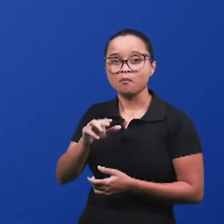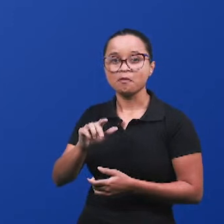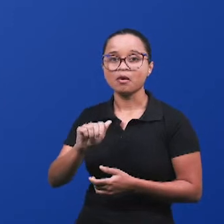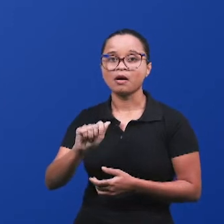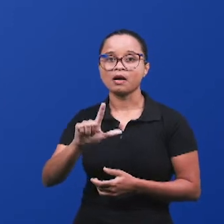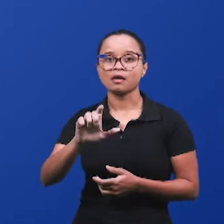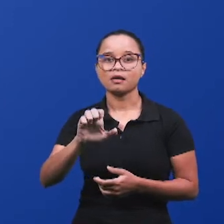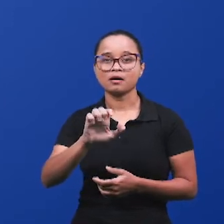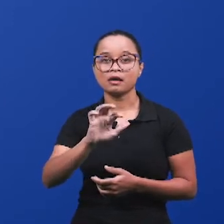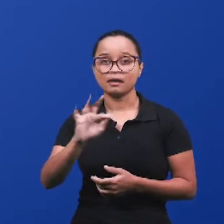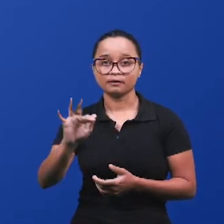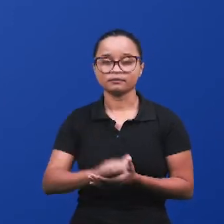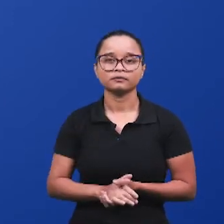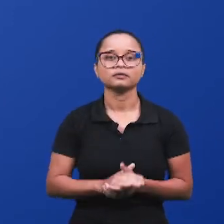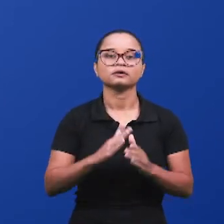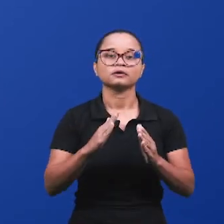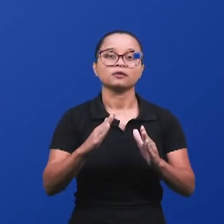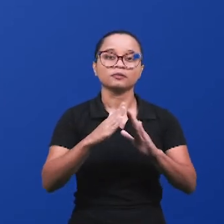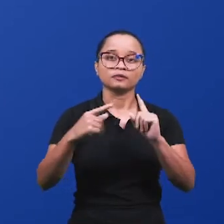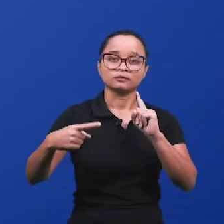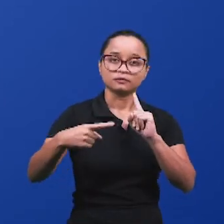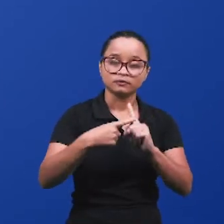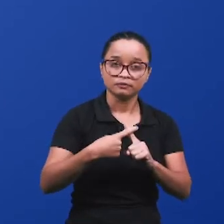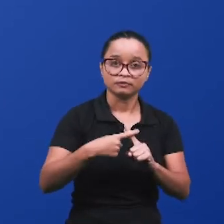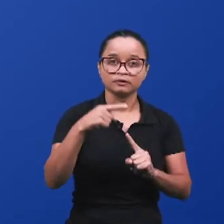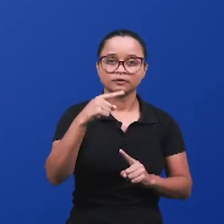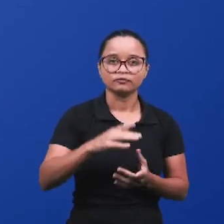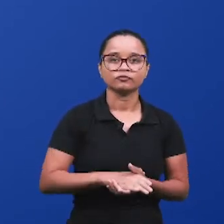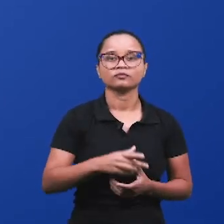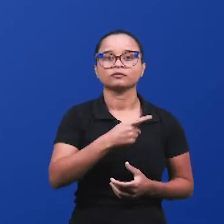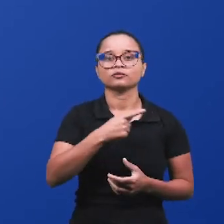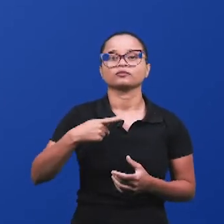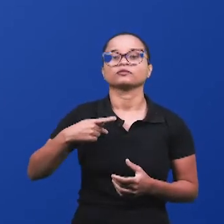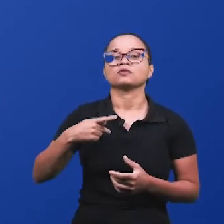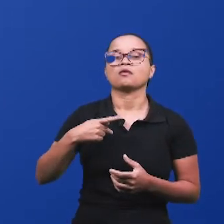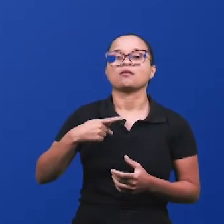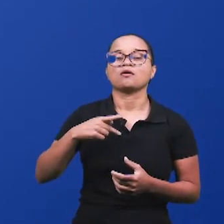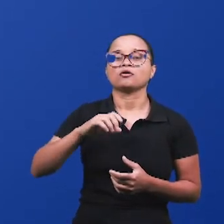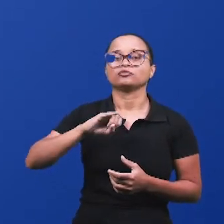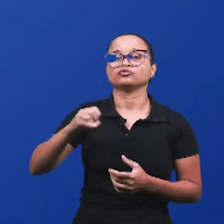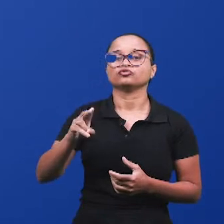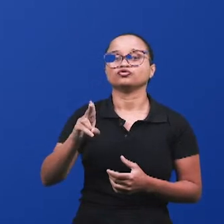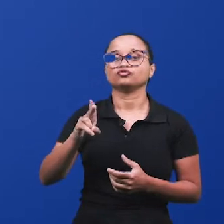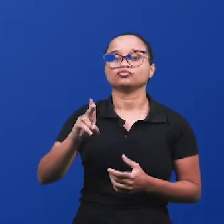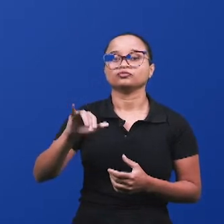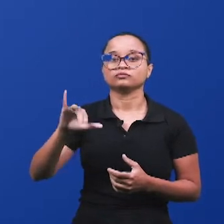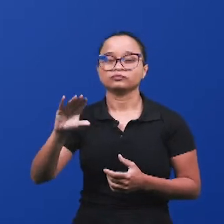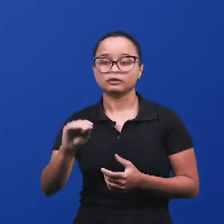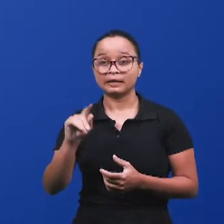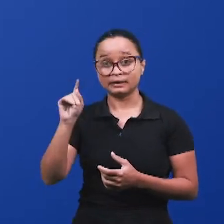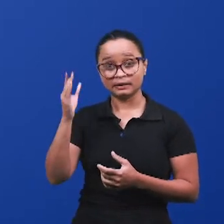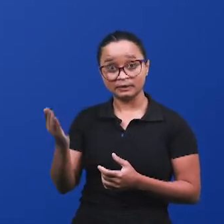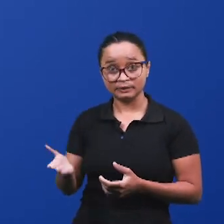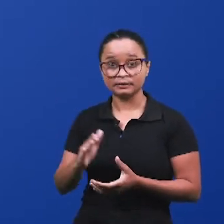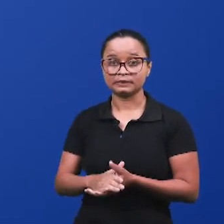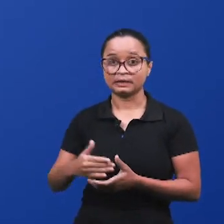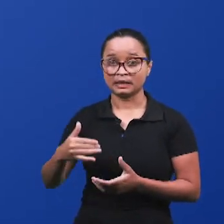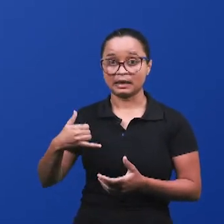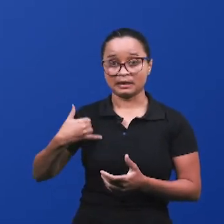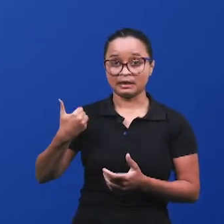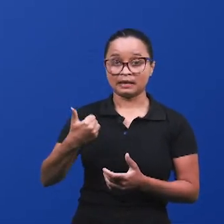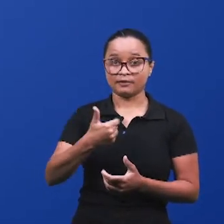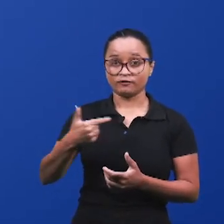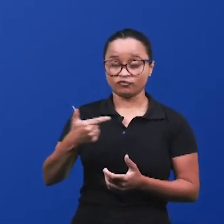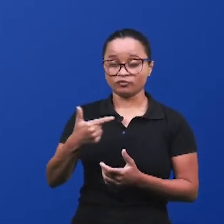Aleph. Nós somos da igreja de Trancoso, ministério do pastor Júlio Fraga. E o Aleph, ele é do grupo de acessibilidade, ele